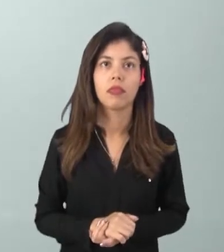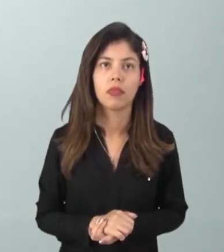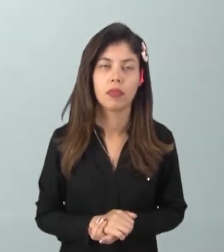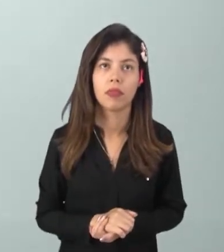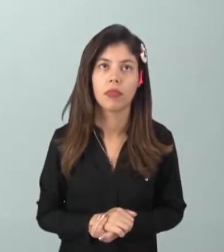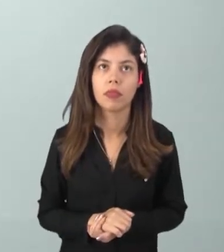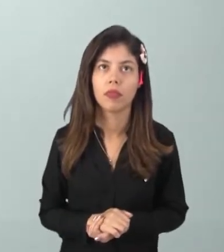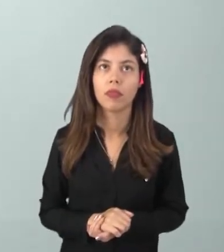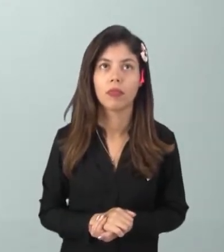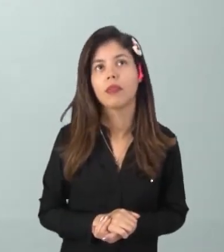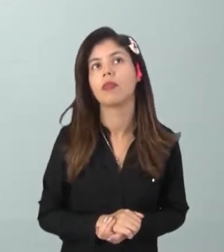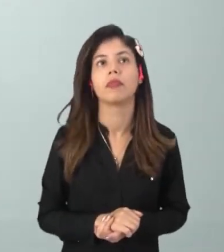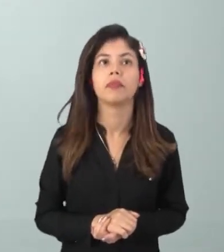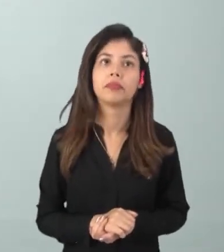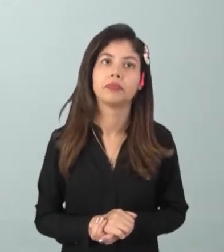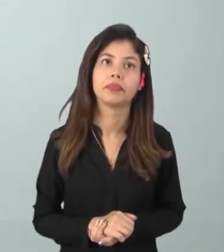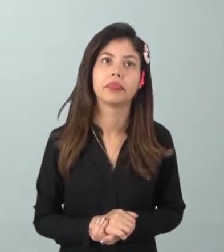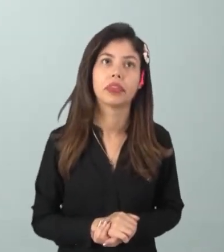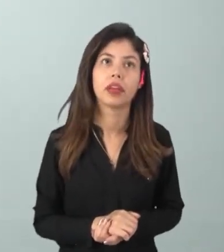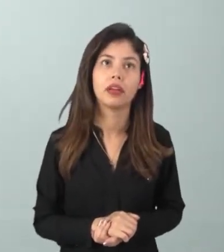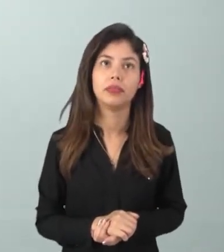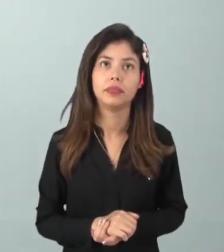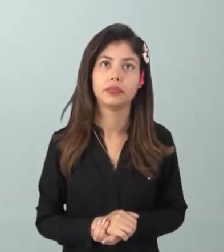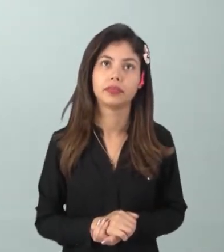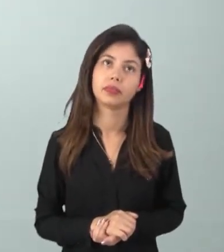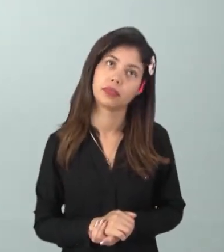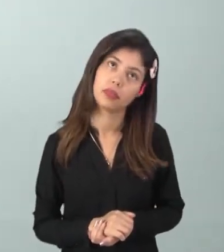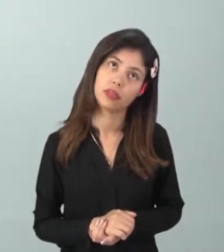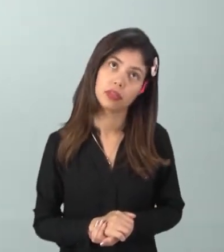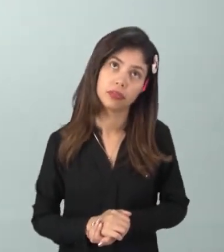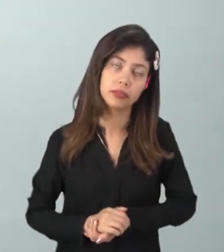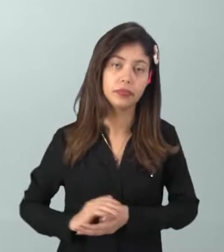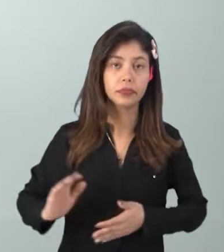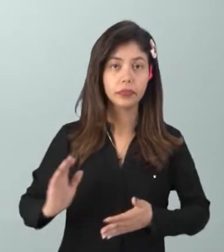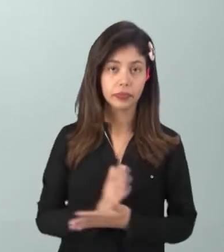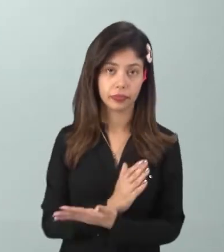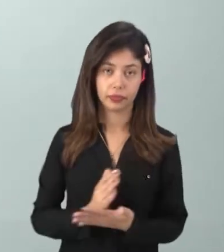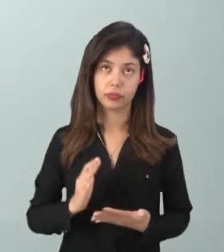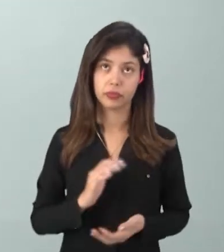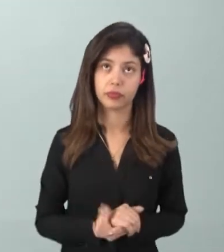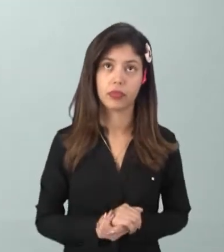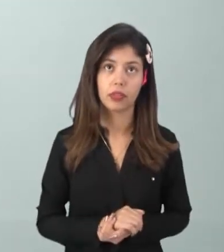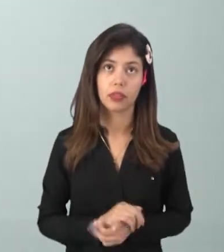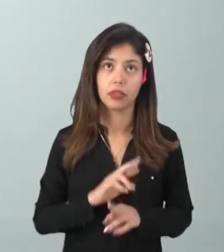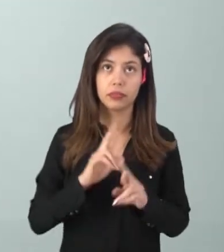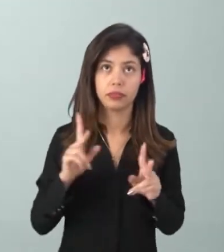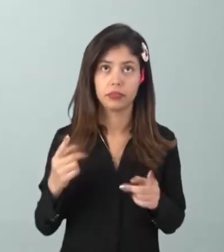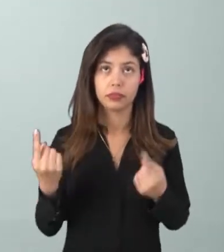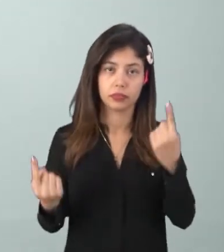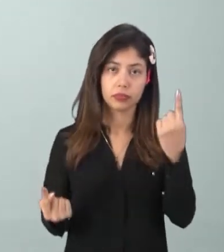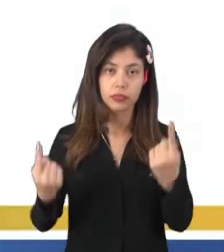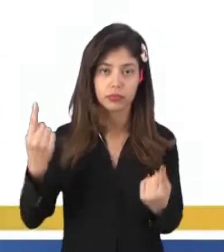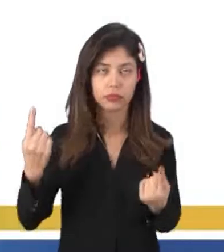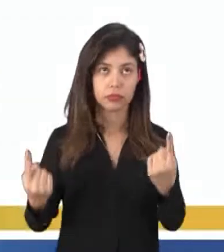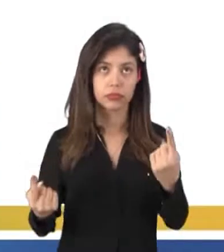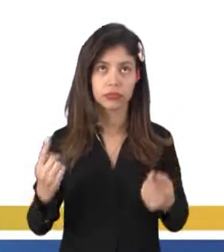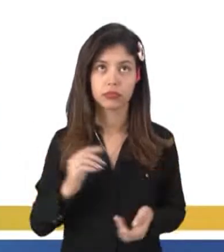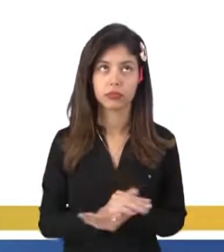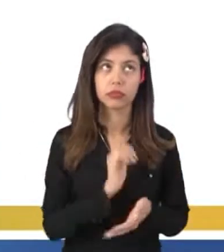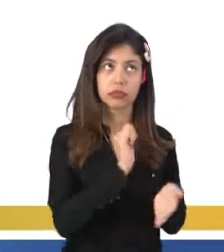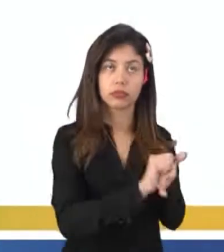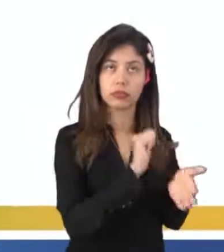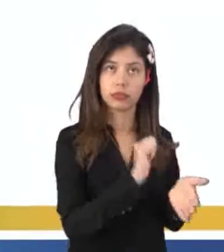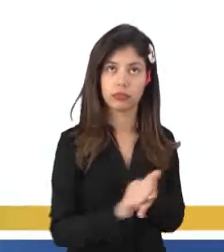nosso primeiro slide. Nosso primeiro slide vai estar uma diferenciação, né, dessa